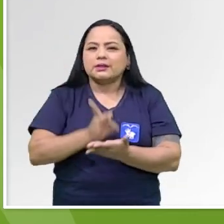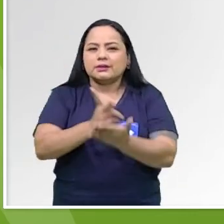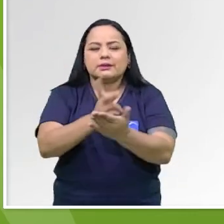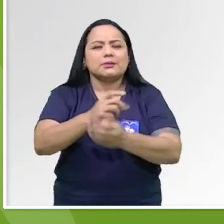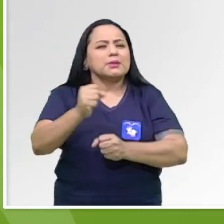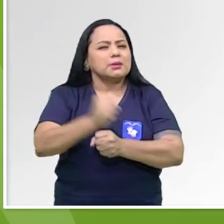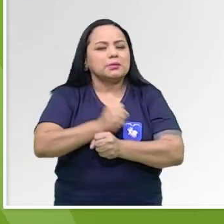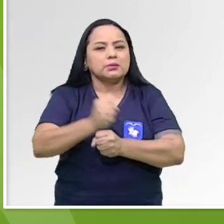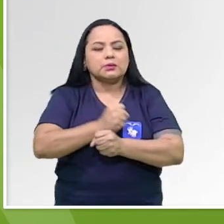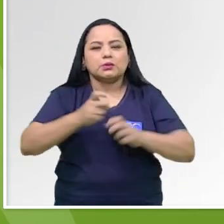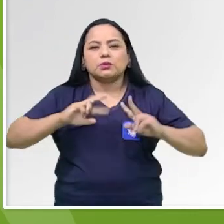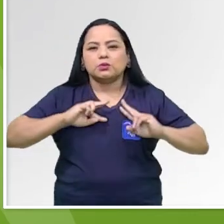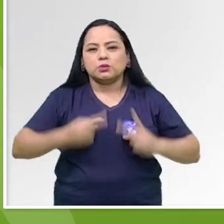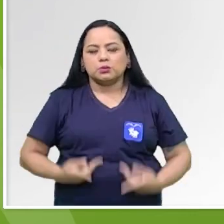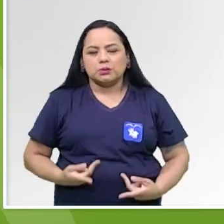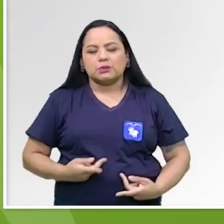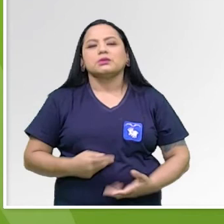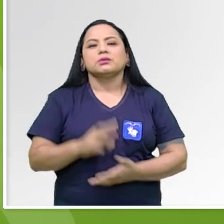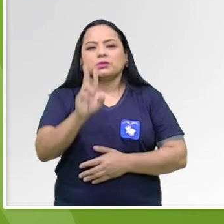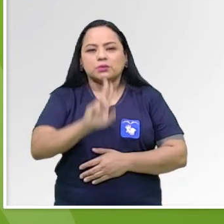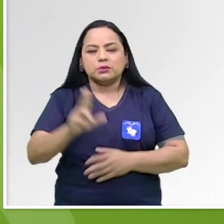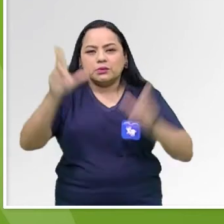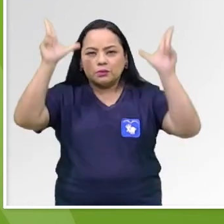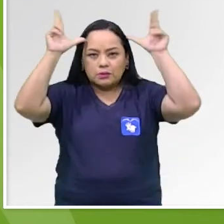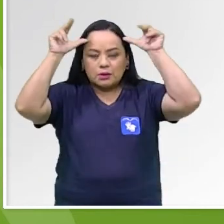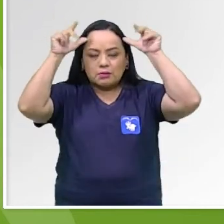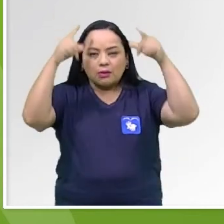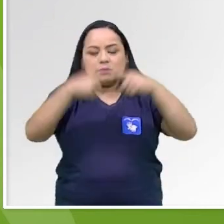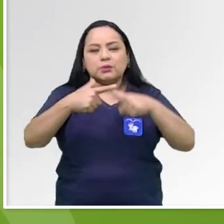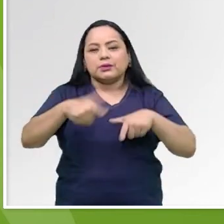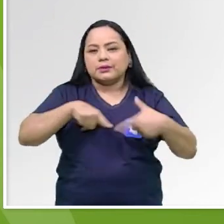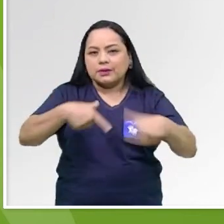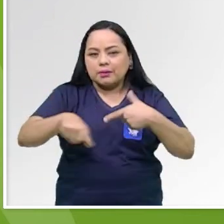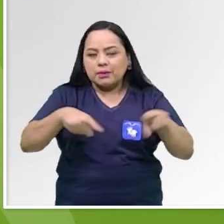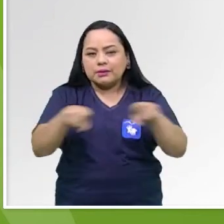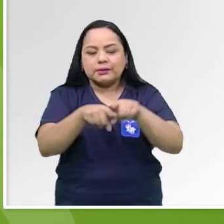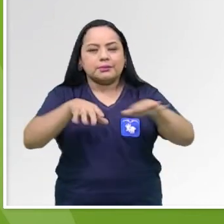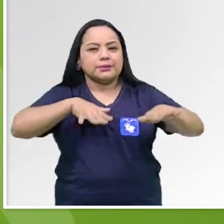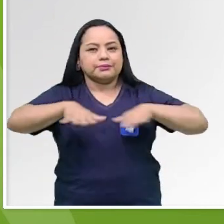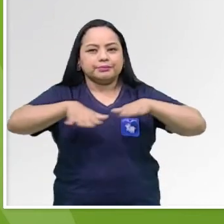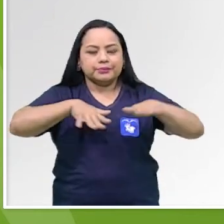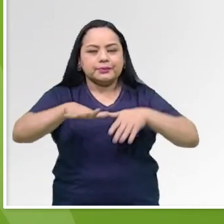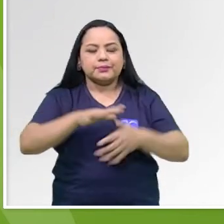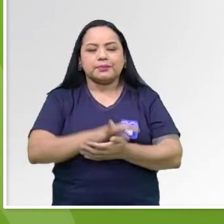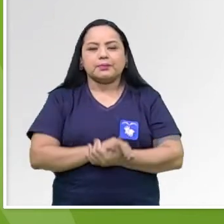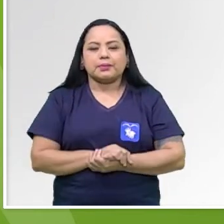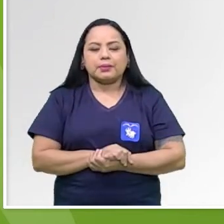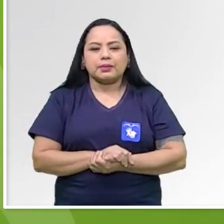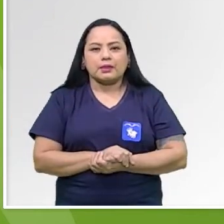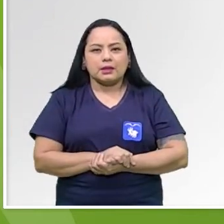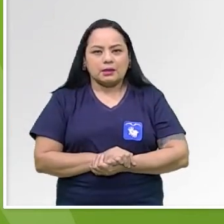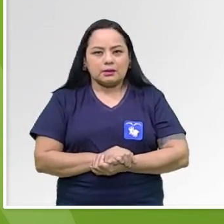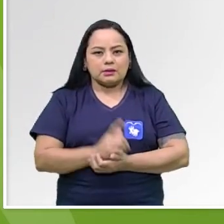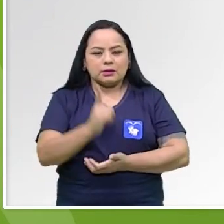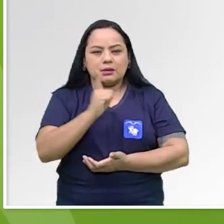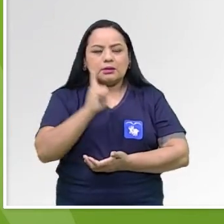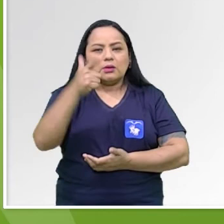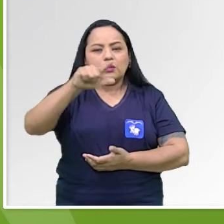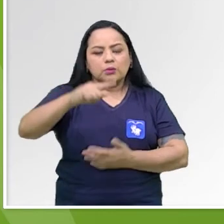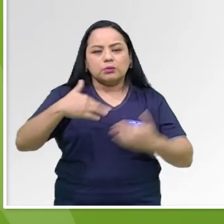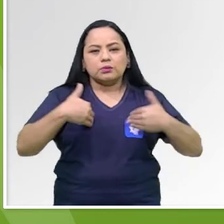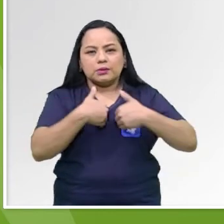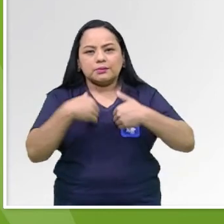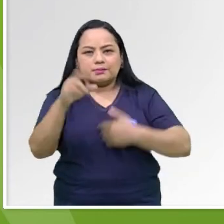muito tempo que utiliza aí os cavalos para trabalho e para locomoção, tá? Então, vão ter outros animais também que